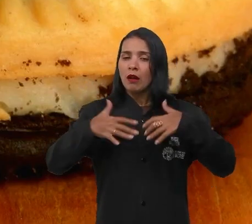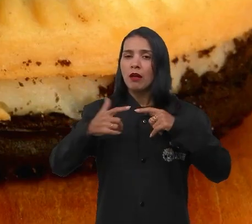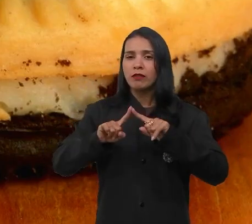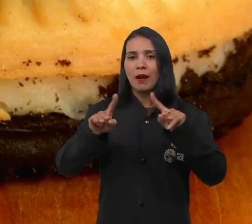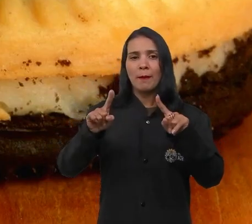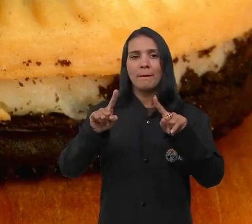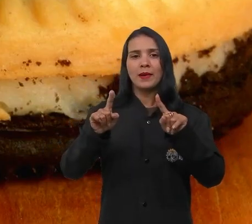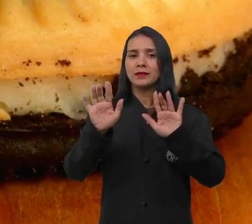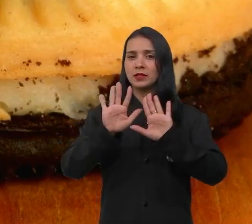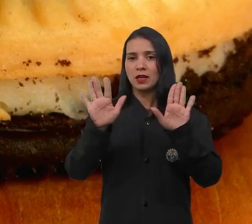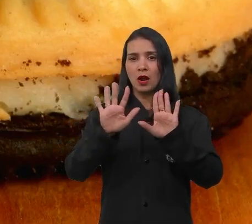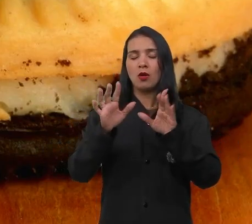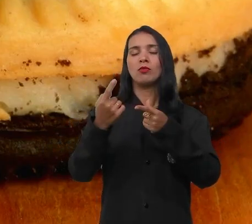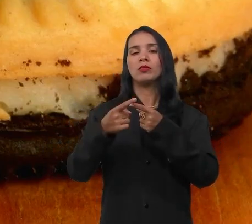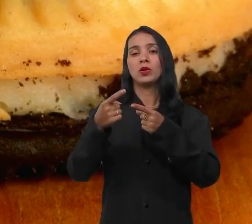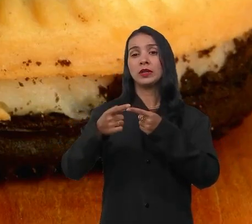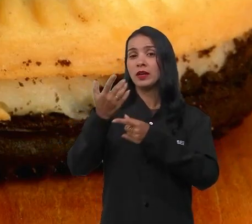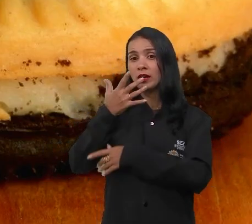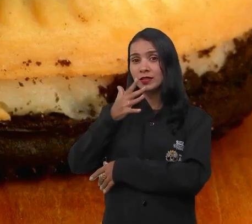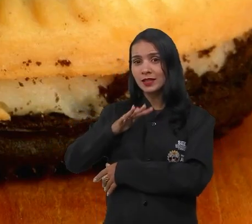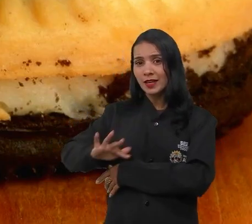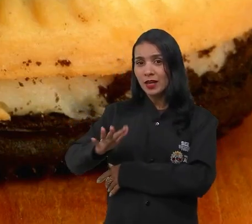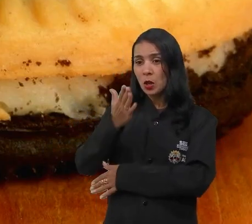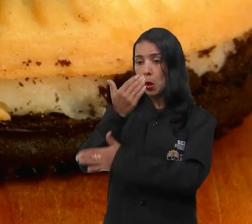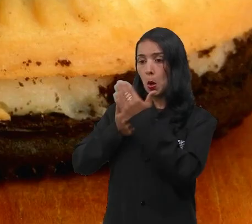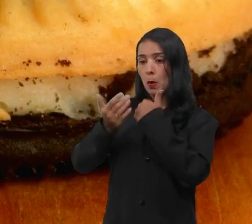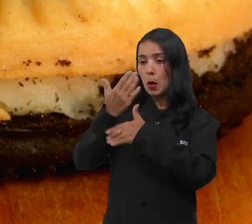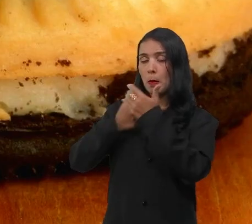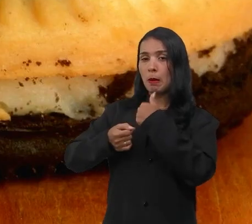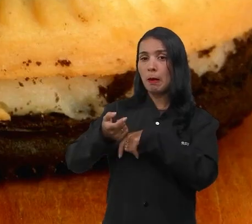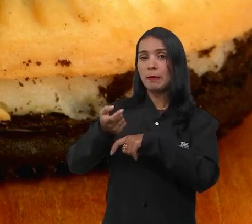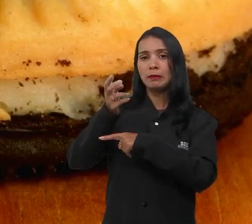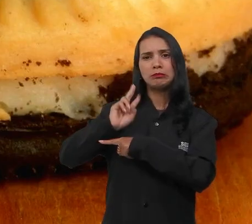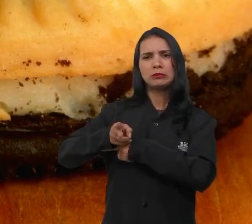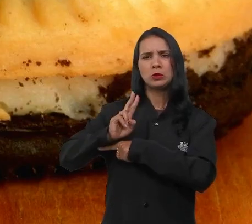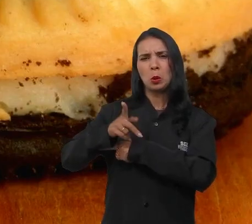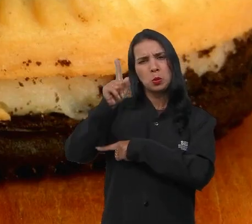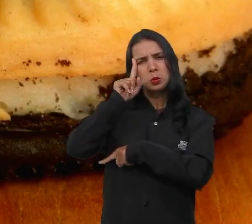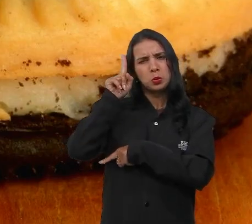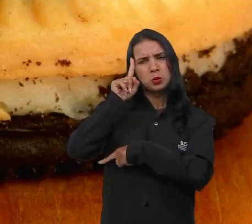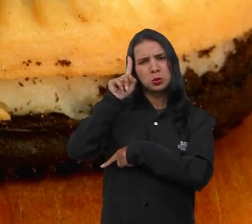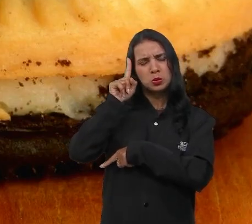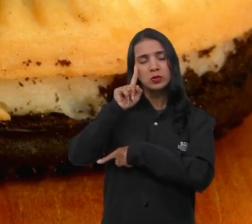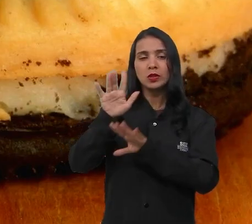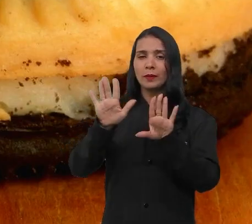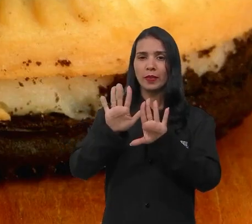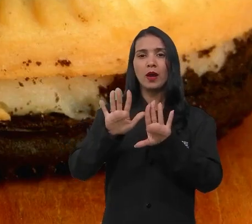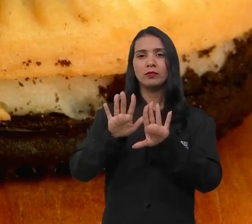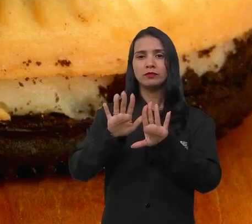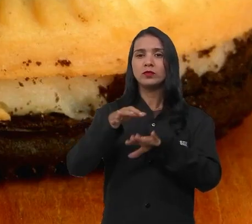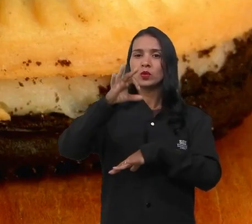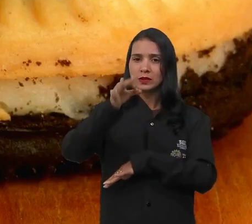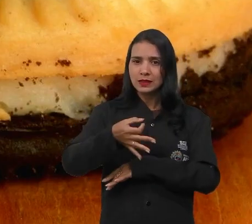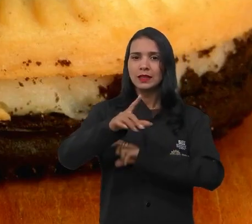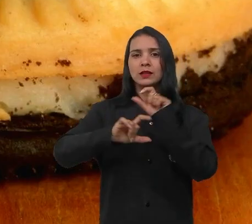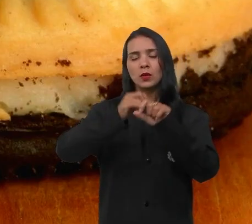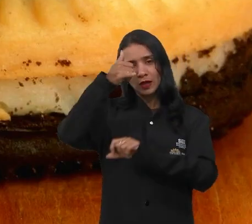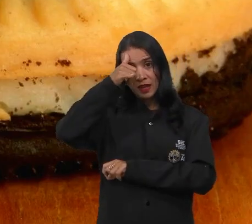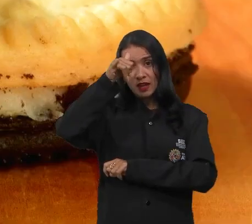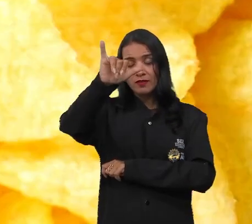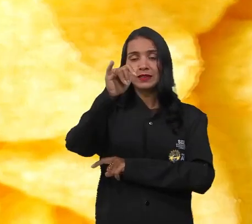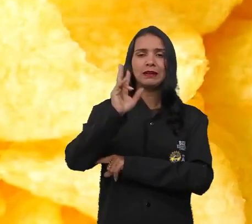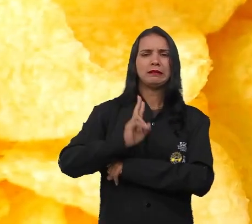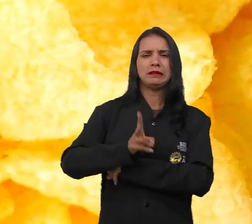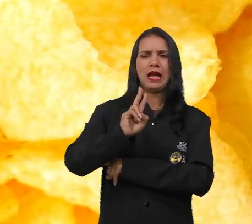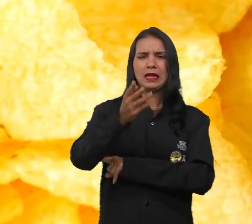dependente, né? Então principalmente as crianças, né, gostam muito ali do biscoito recheado, mas o ideal é evitar o seu consumo em